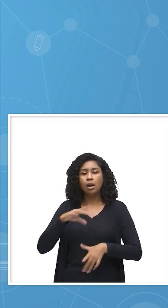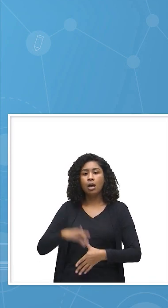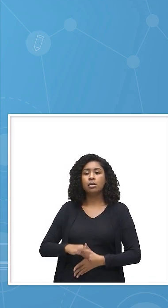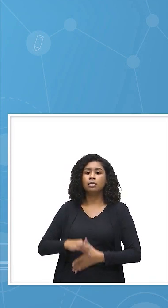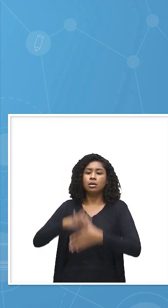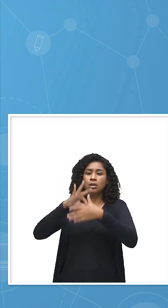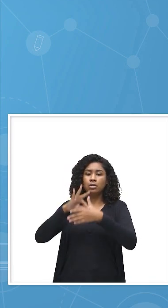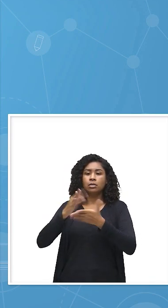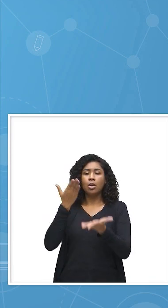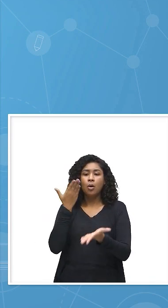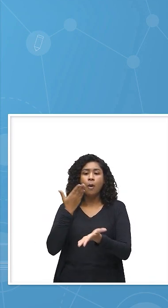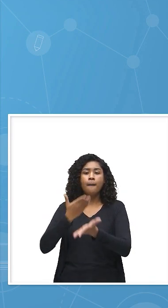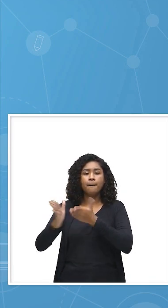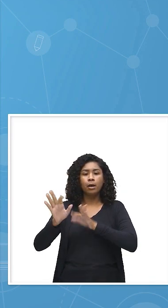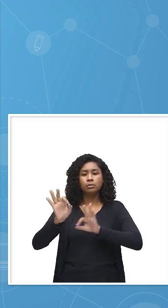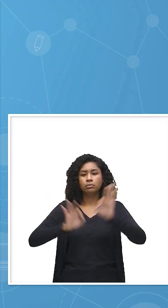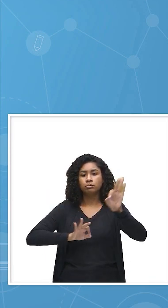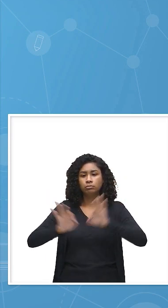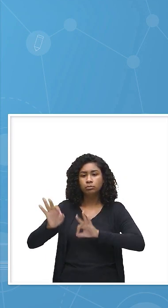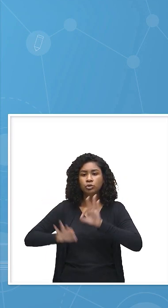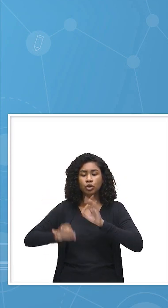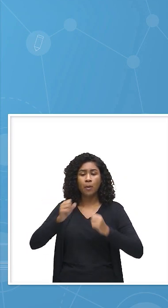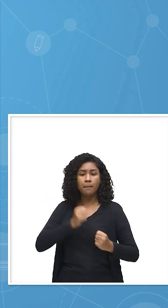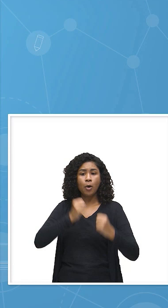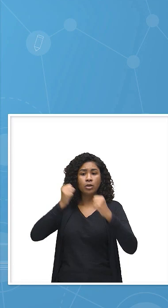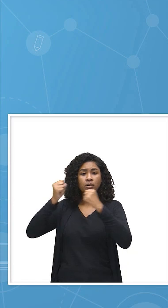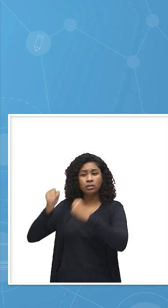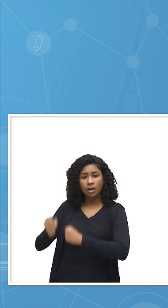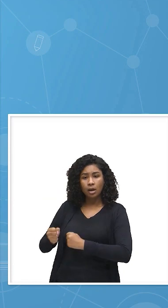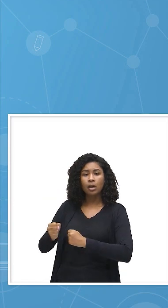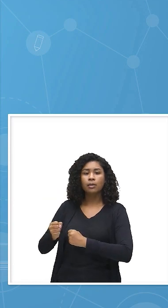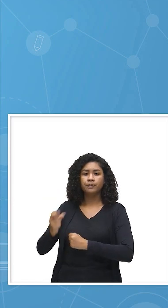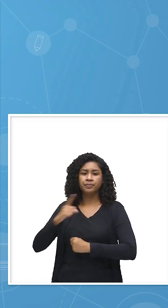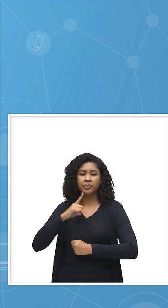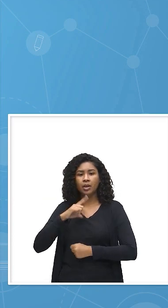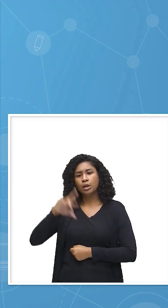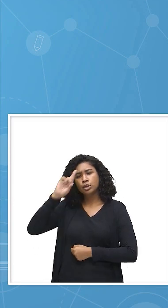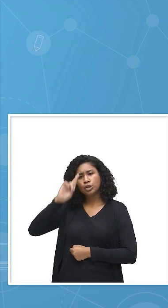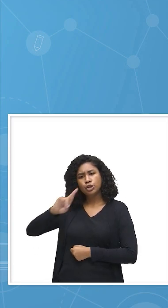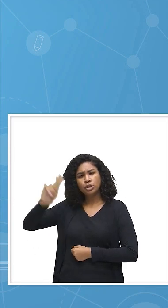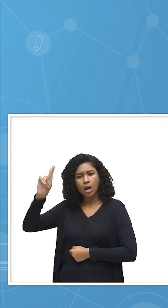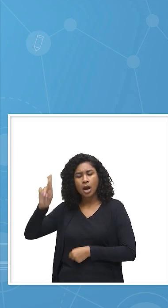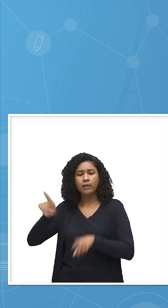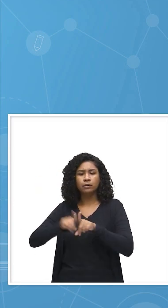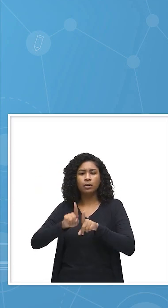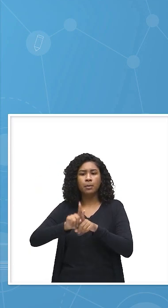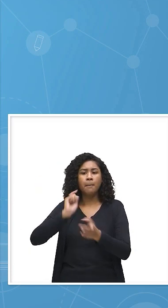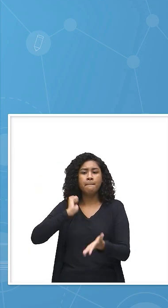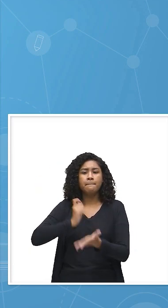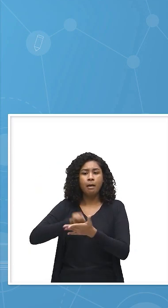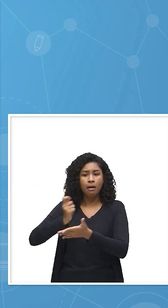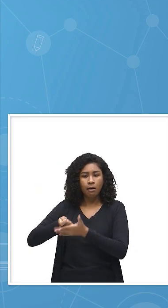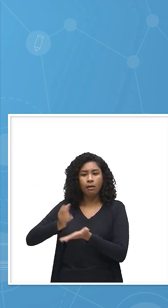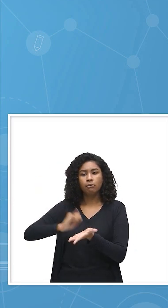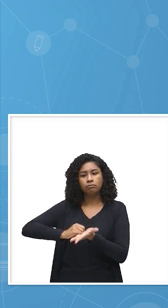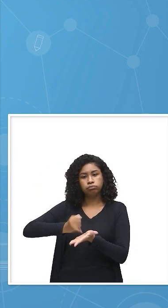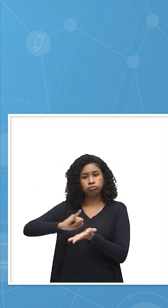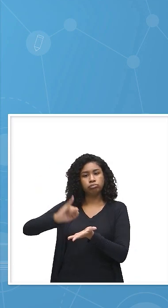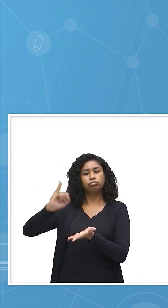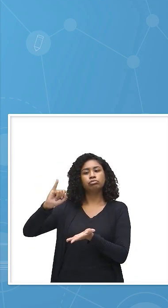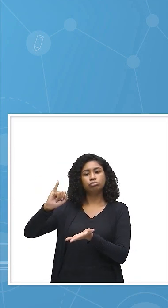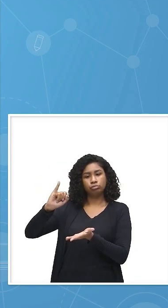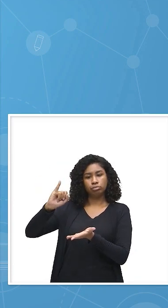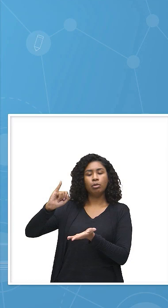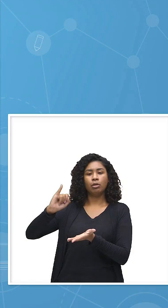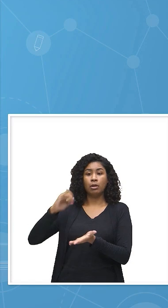ser centralizado. Nós vamos ter o surgimento de chefes e o pagamento de impostos, né?